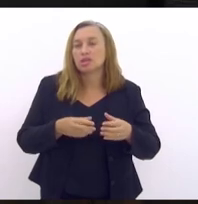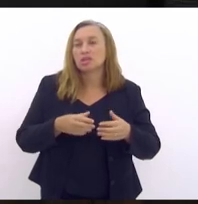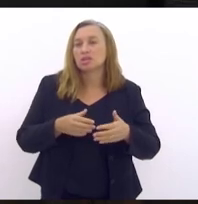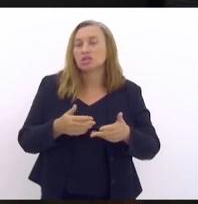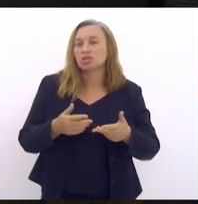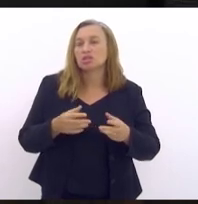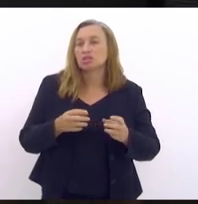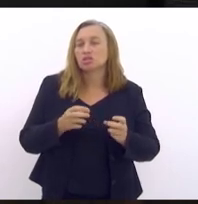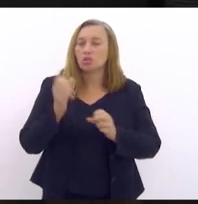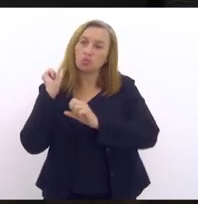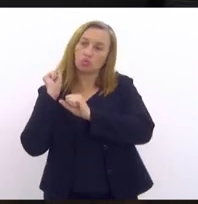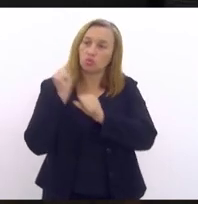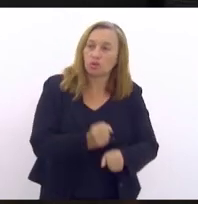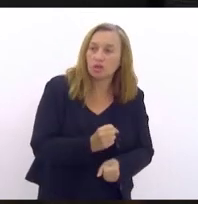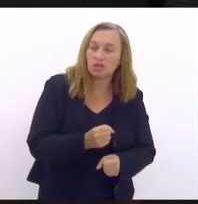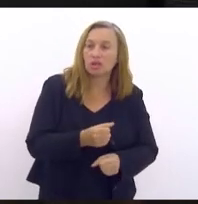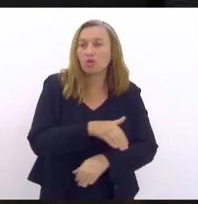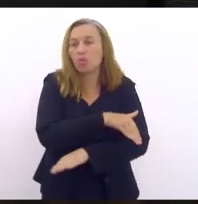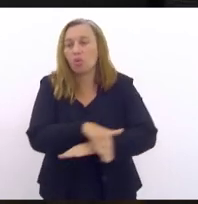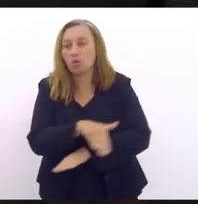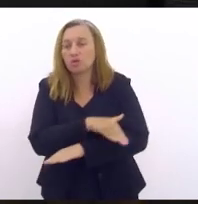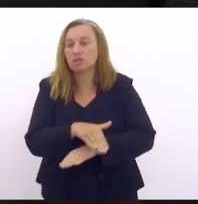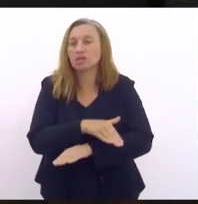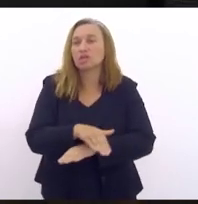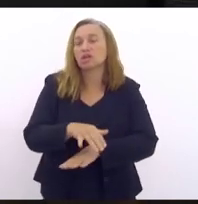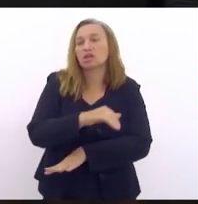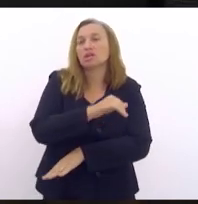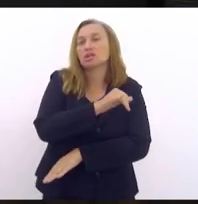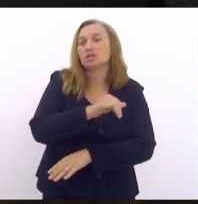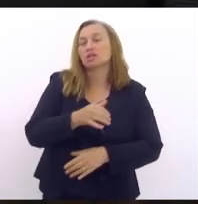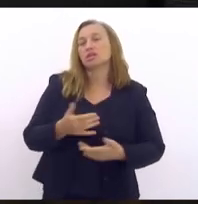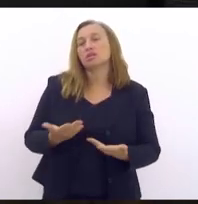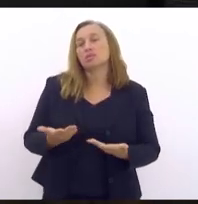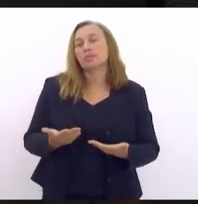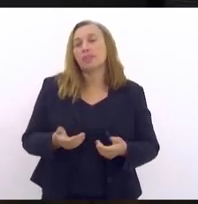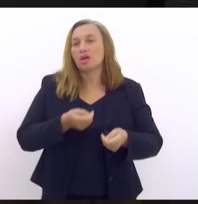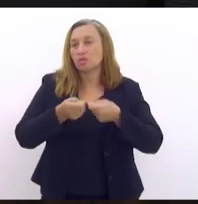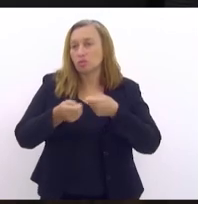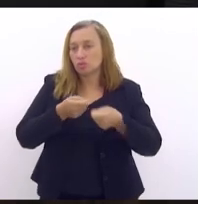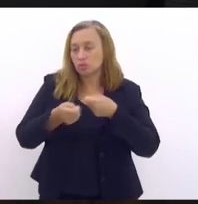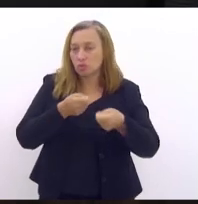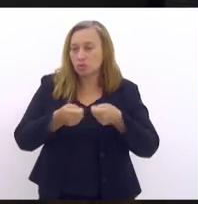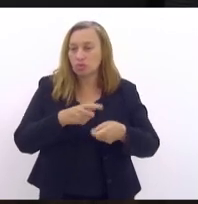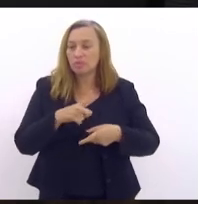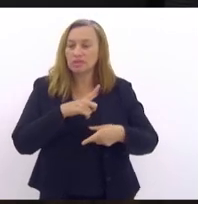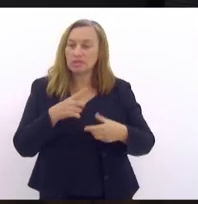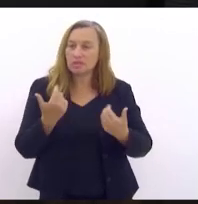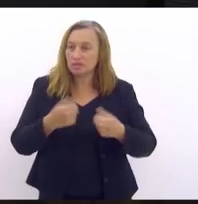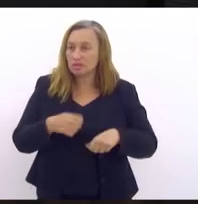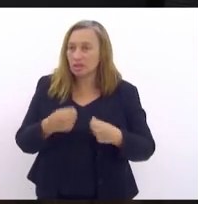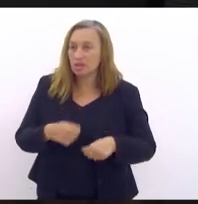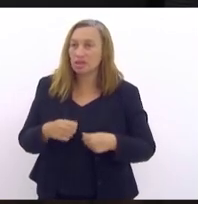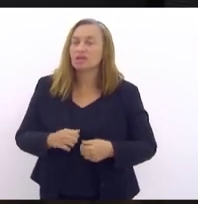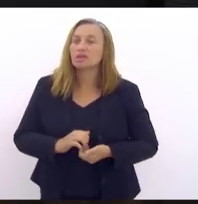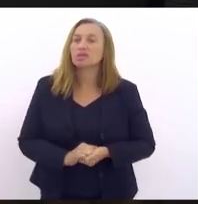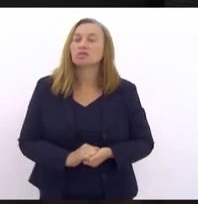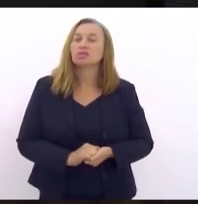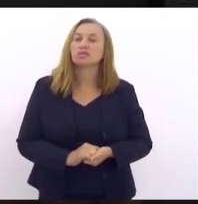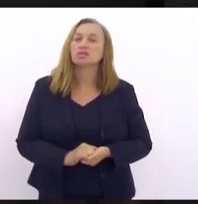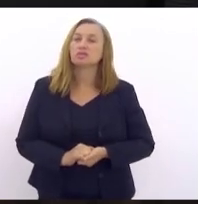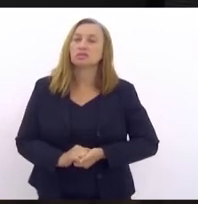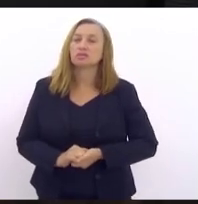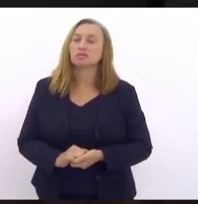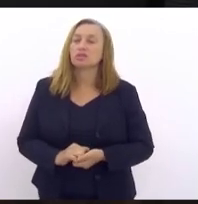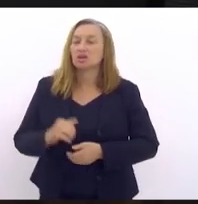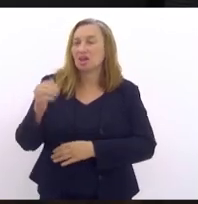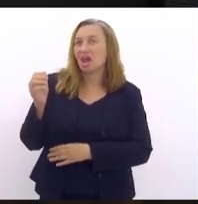realmente isso beira a uma guerra civil, então a gente tem que achar um controle, tem que somar forças, e aqui nesse momento não é bandeira de levantar bandeira